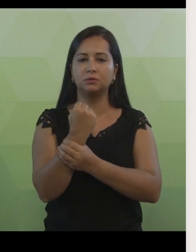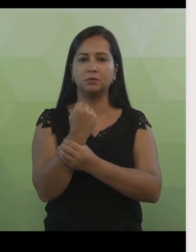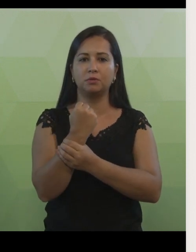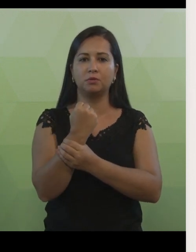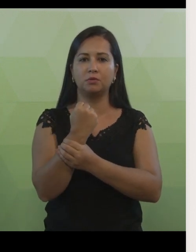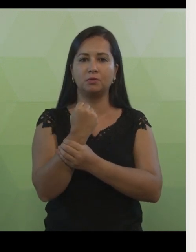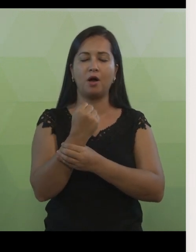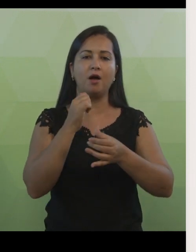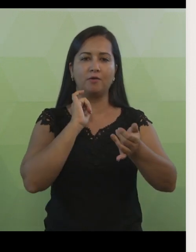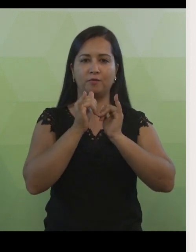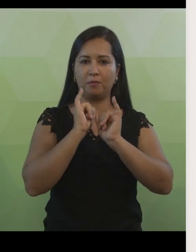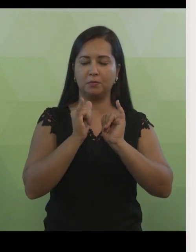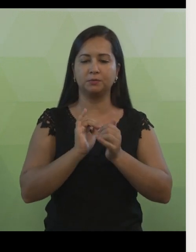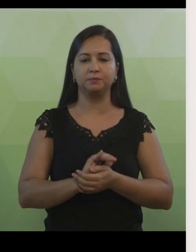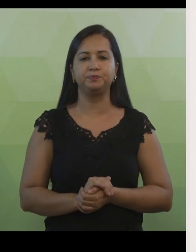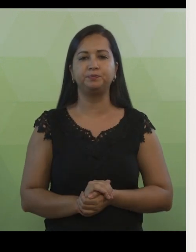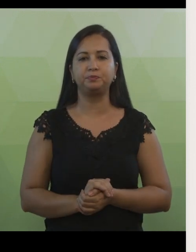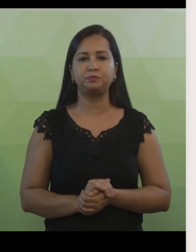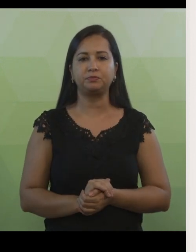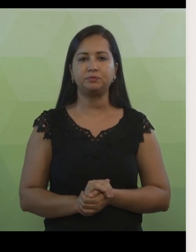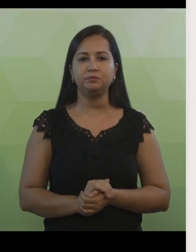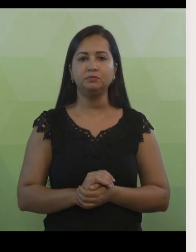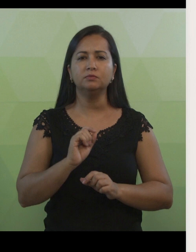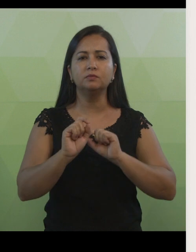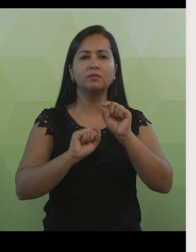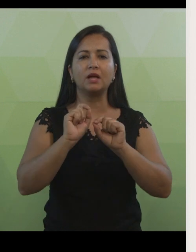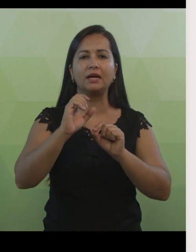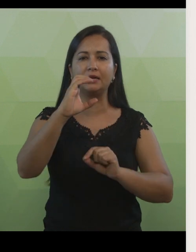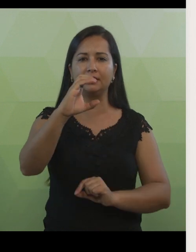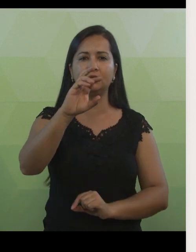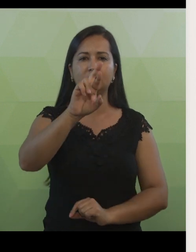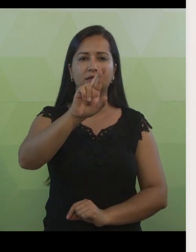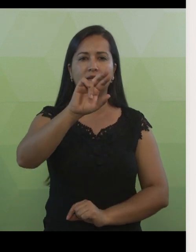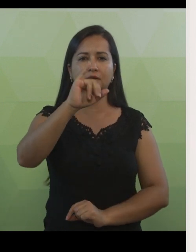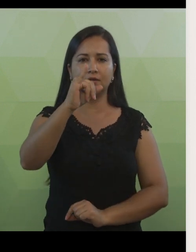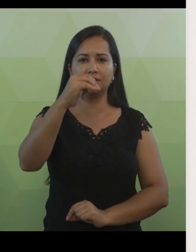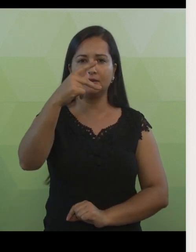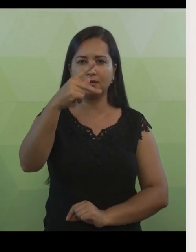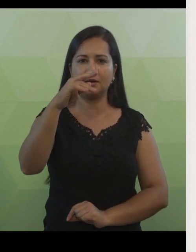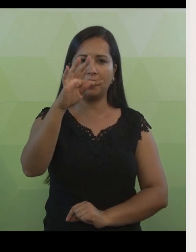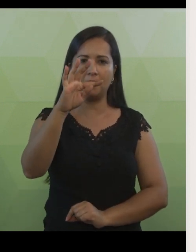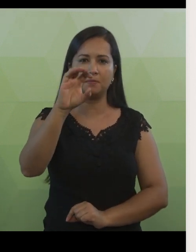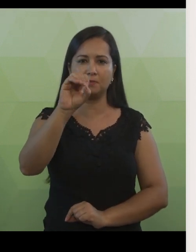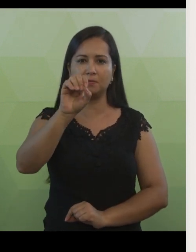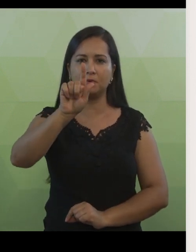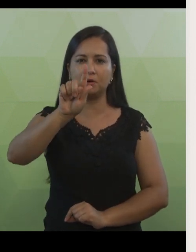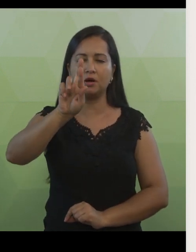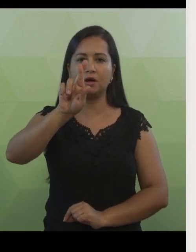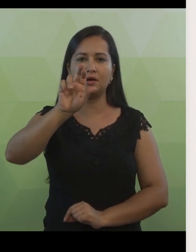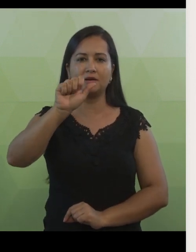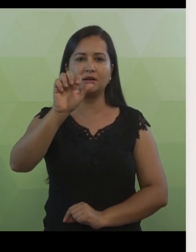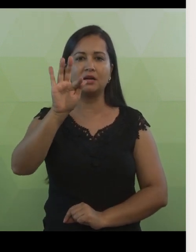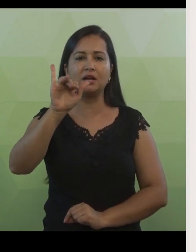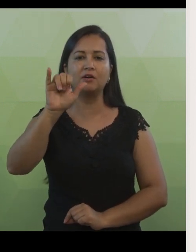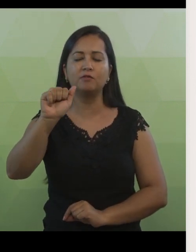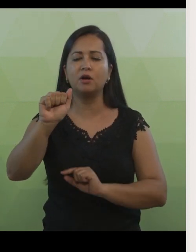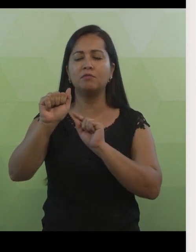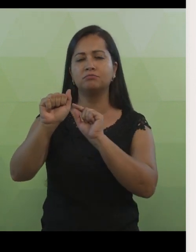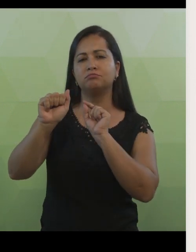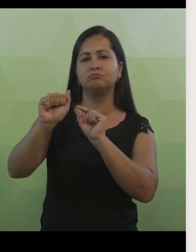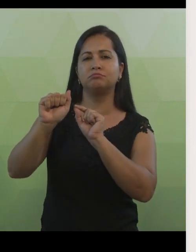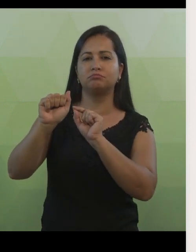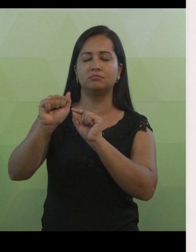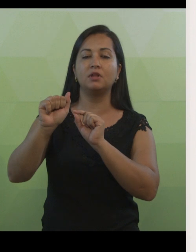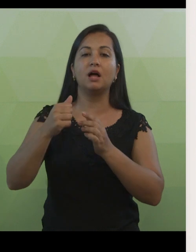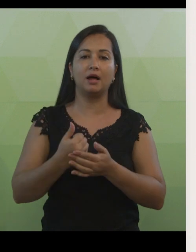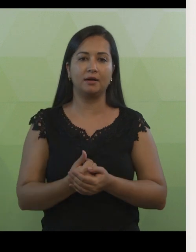Criptografia. O que é criptografia? A definição. É uma técnica utilizada para esconder ou tornar uma mensagem não legível para outras